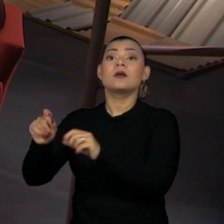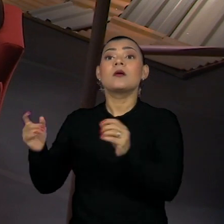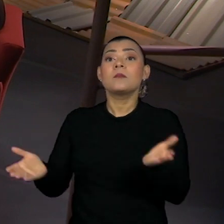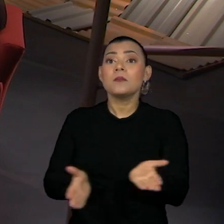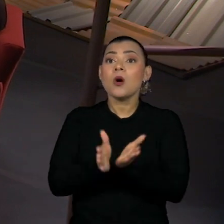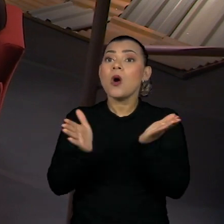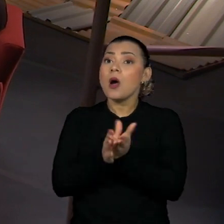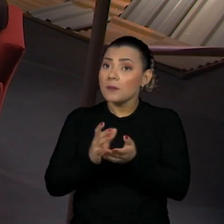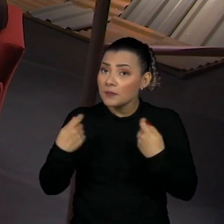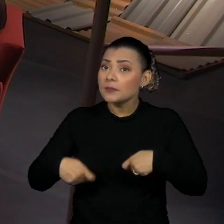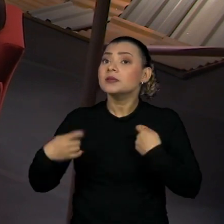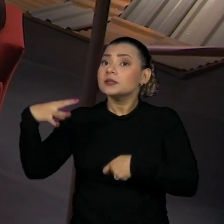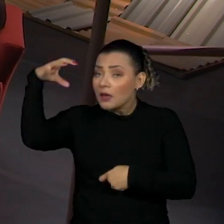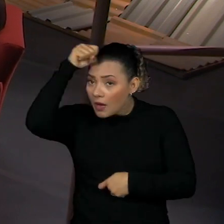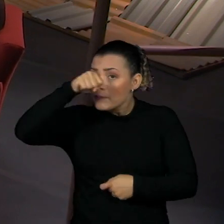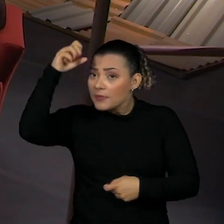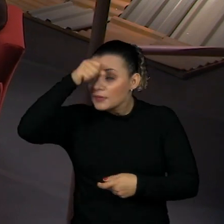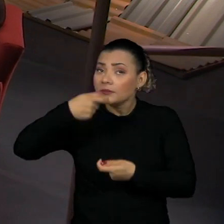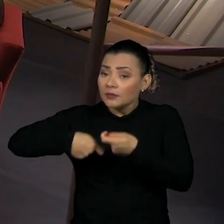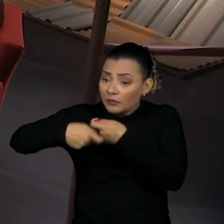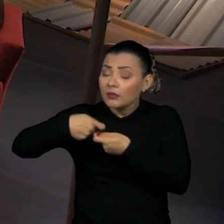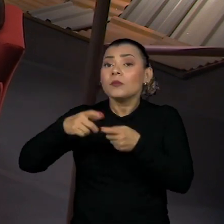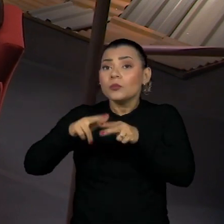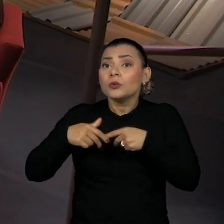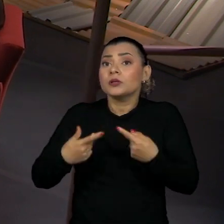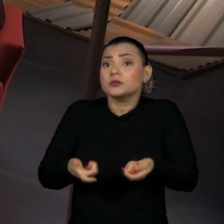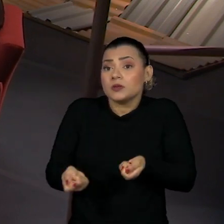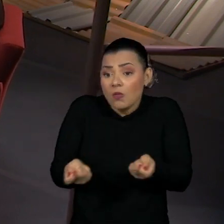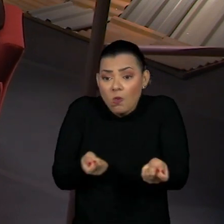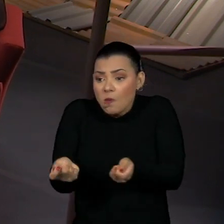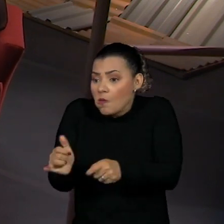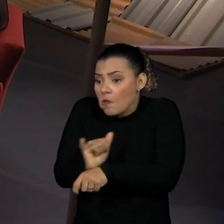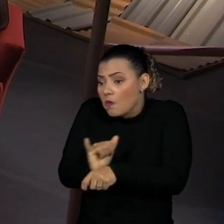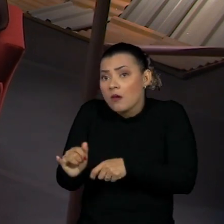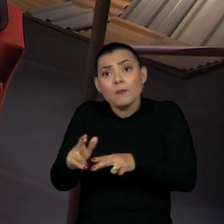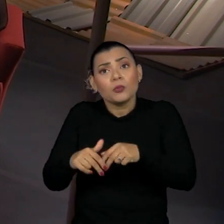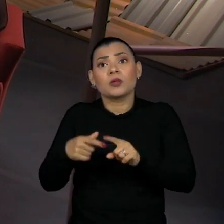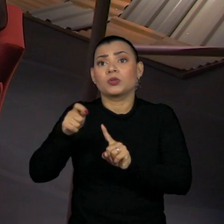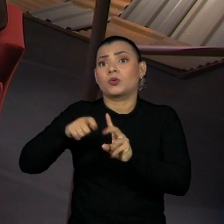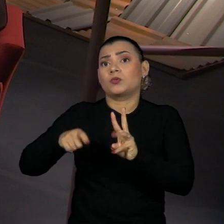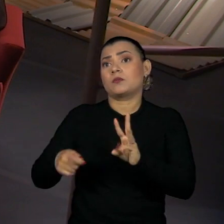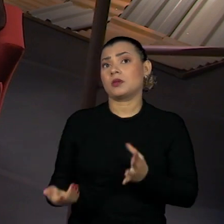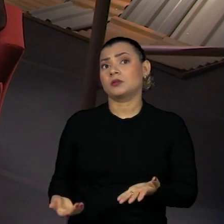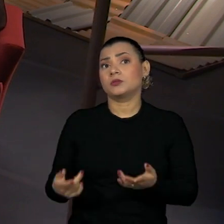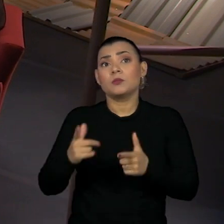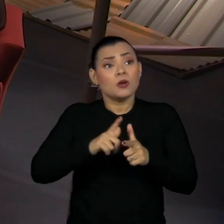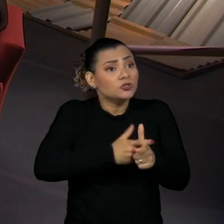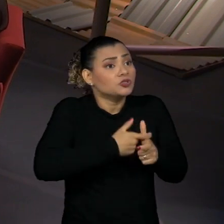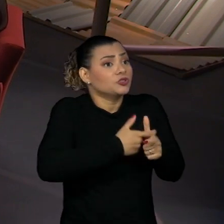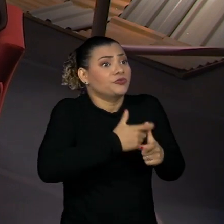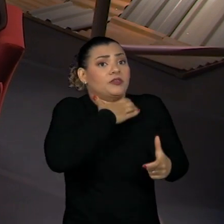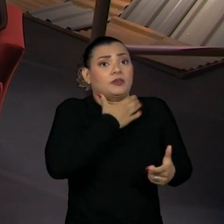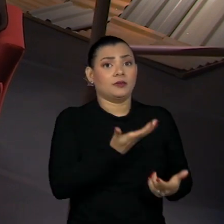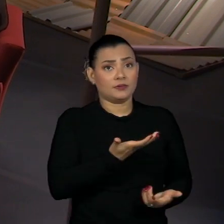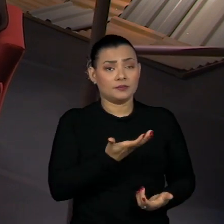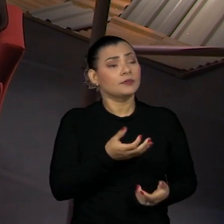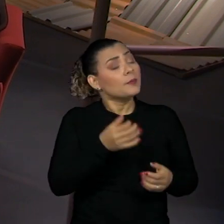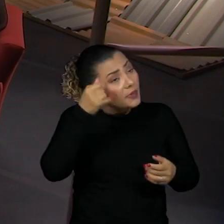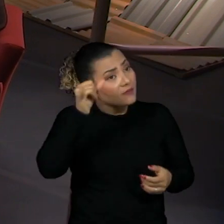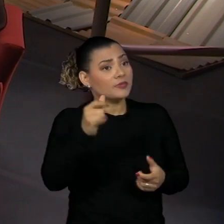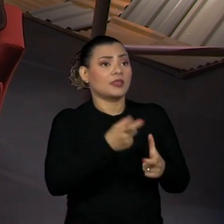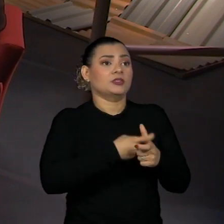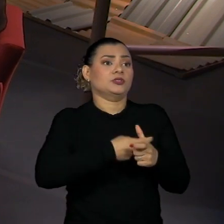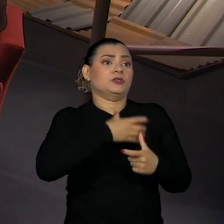pobres precisam da educação financeira Justamente para se virar ali dentro do mês. Com dívidas, Com né? dívida. Principalmente. Não